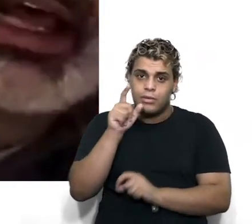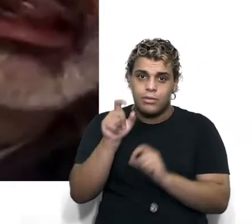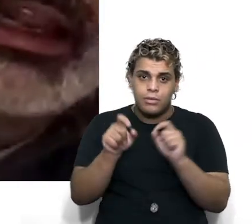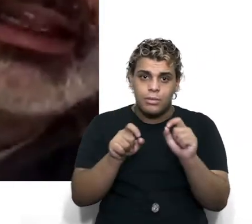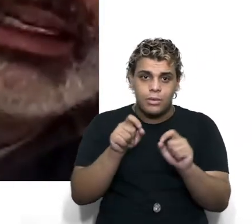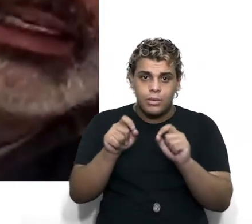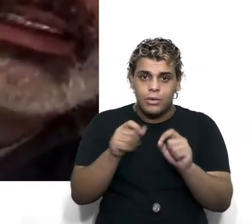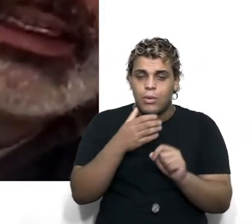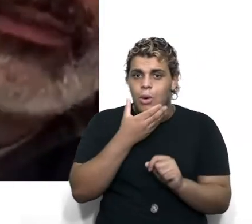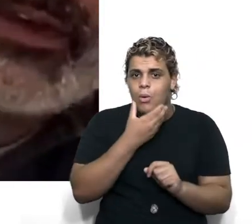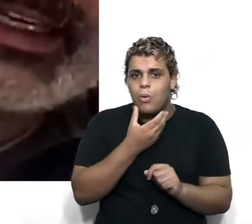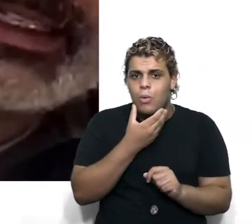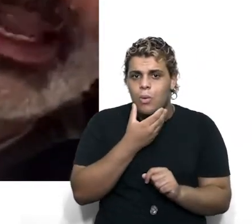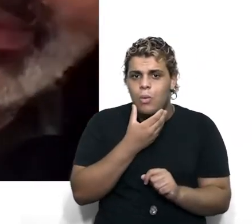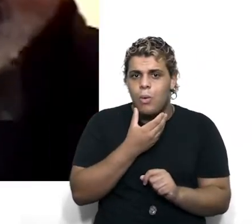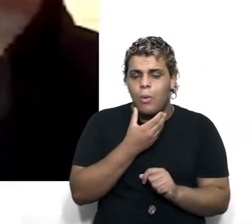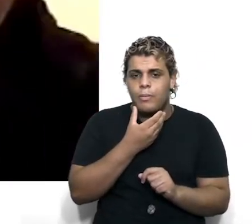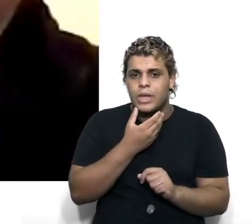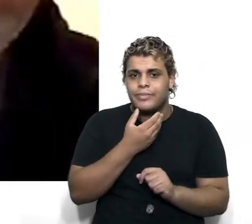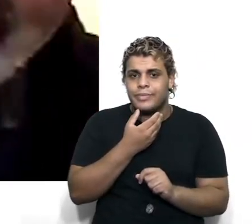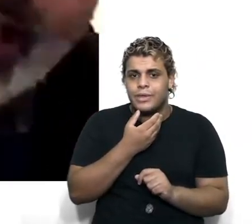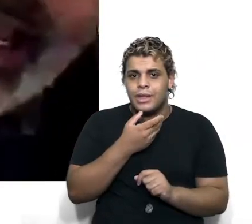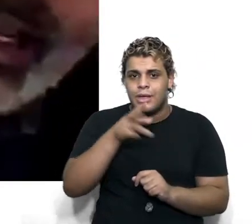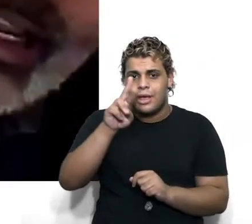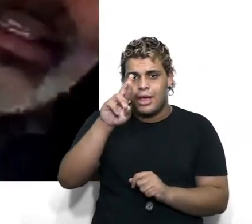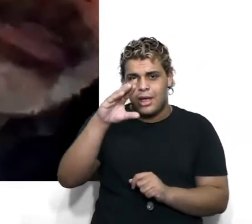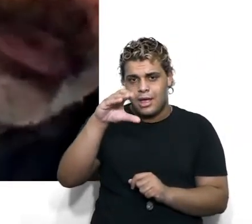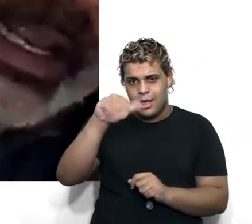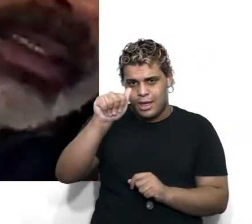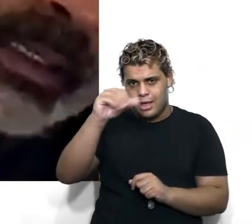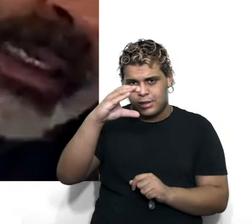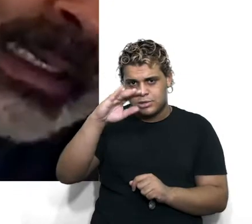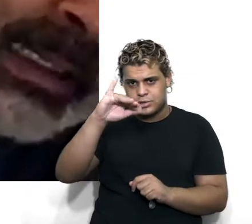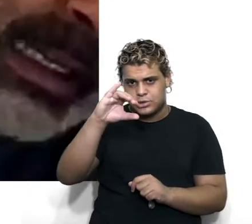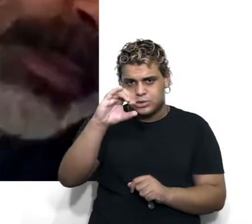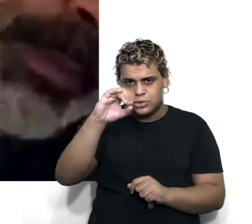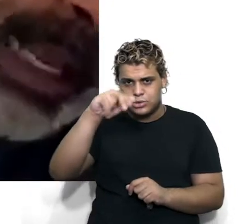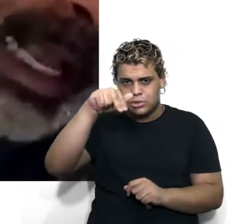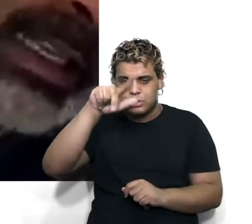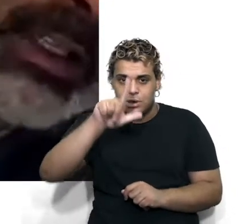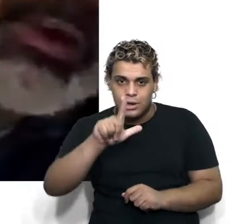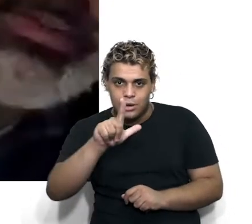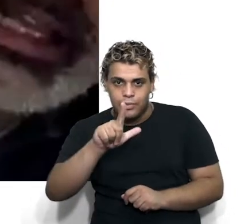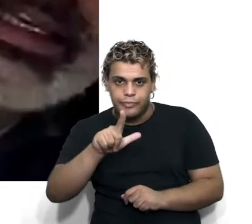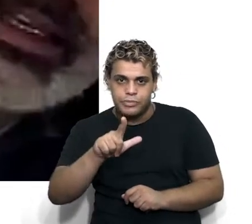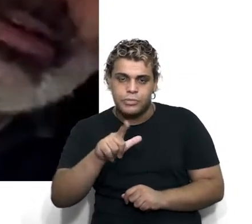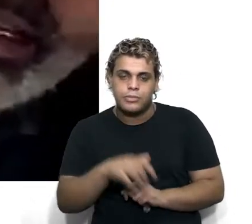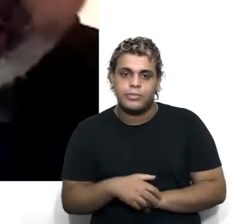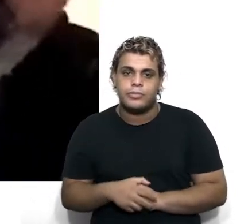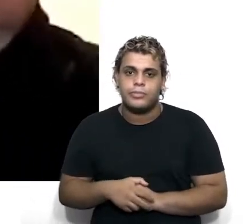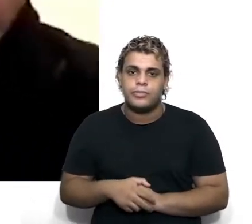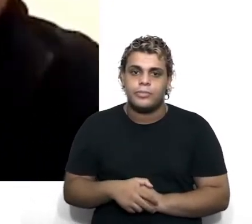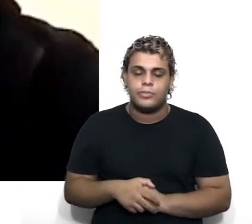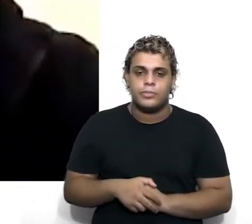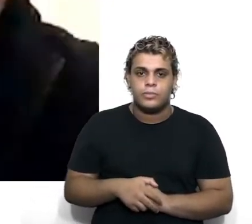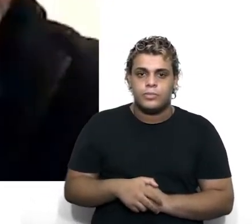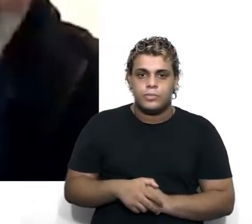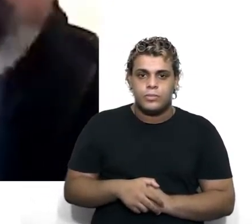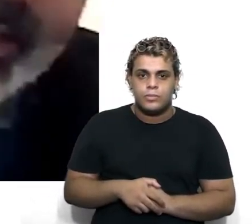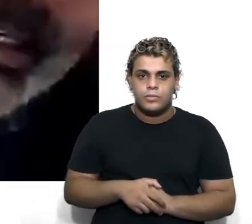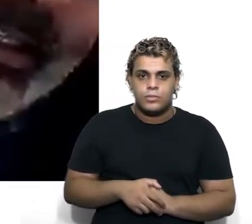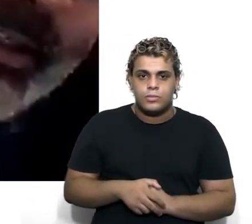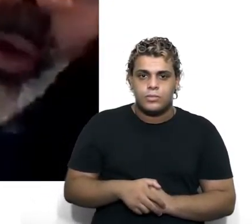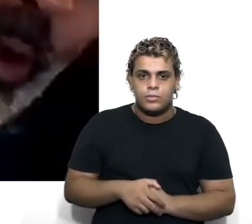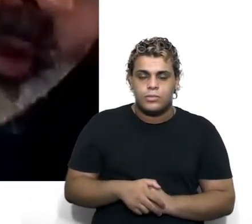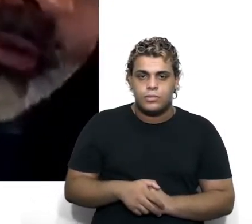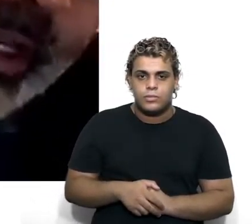homem racional, que em vez de deixar pegadas orgânicas de pés, deixa pegadas geométricas, não é? E seria